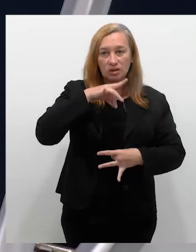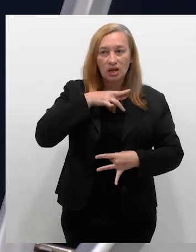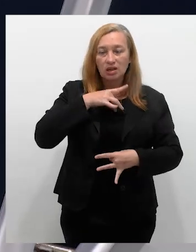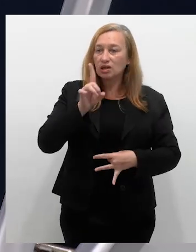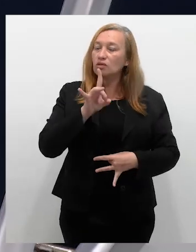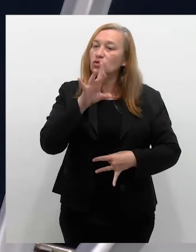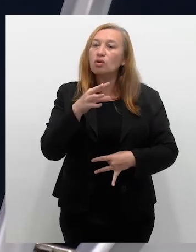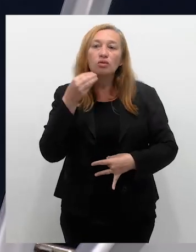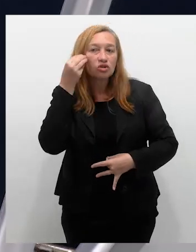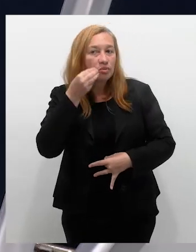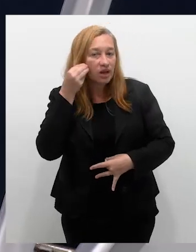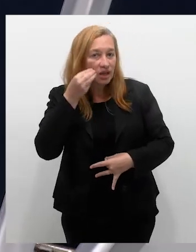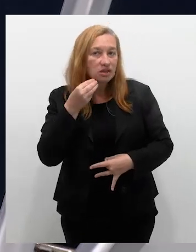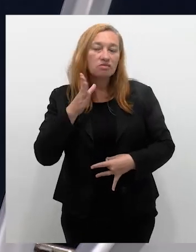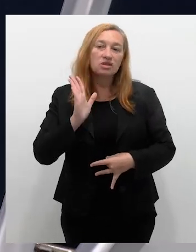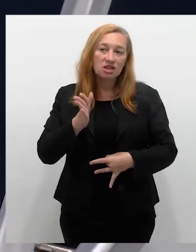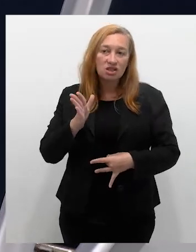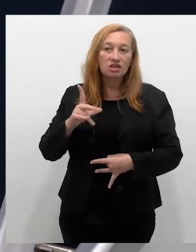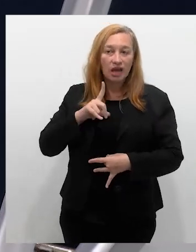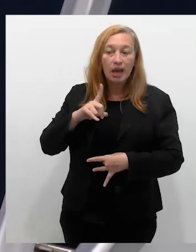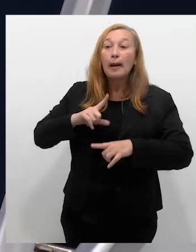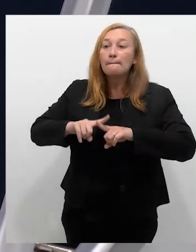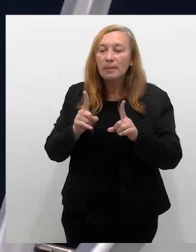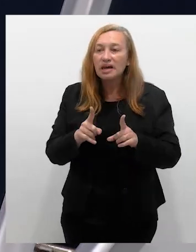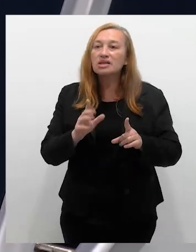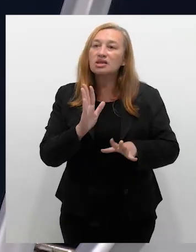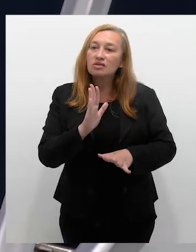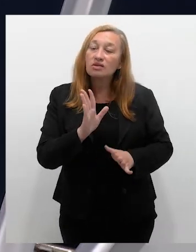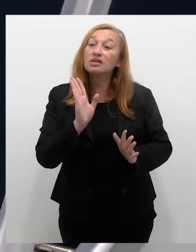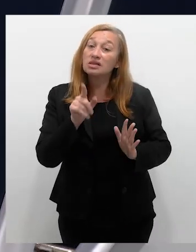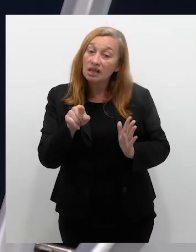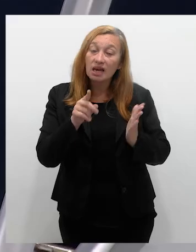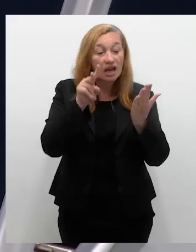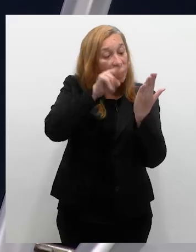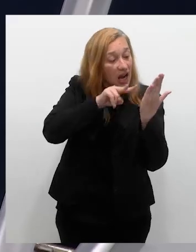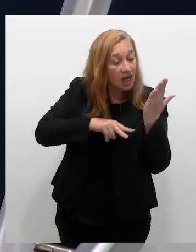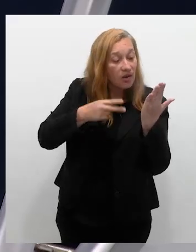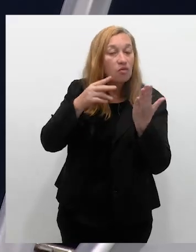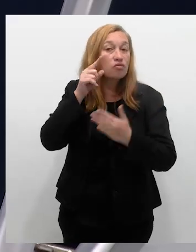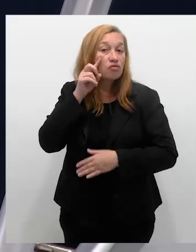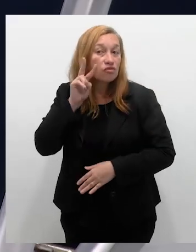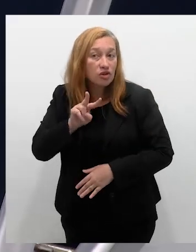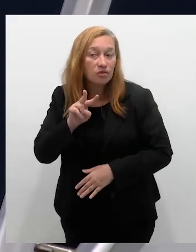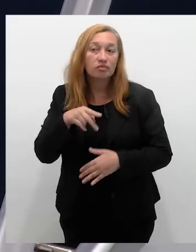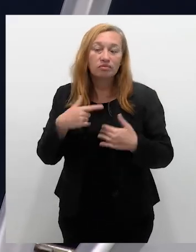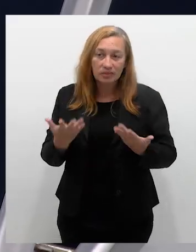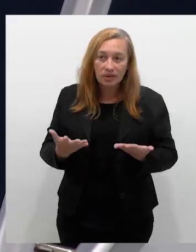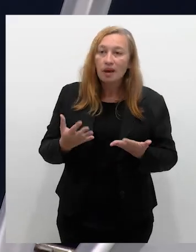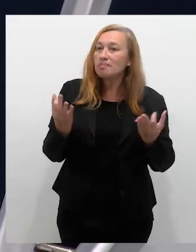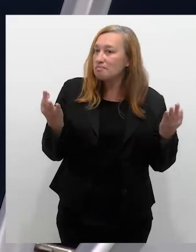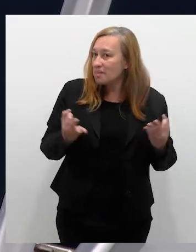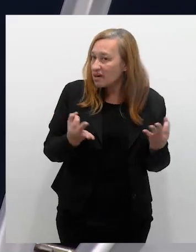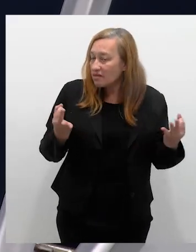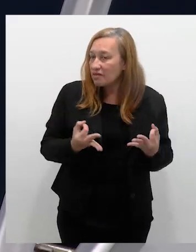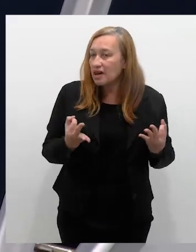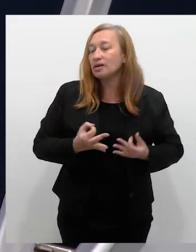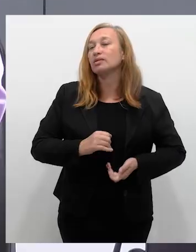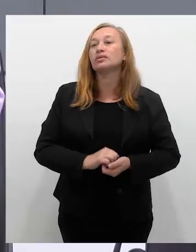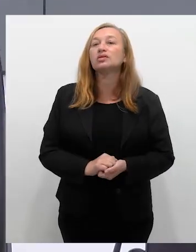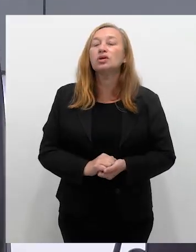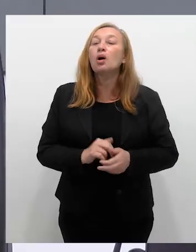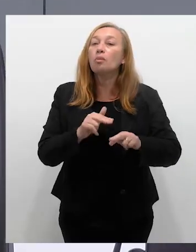personagem, não só com a sua experiência do que você viveu, mas pelo que você leu, pelo que você assistiu.